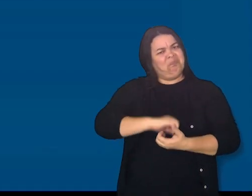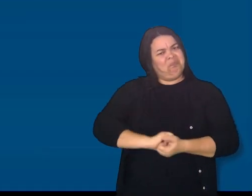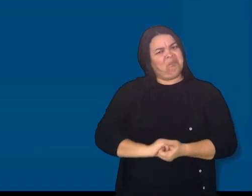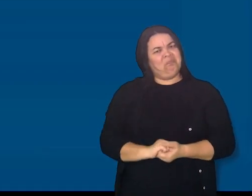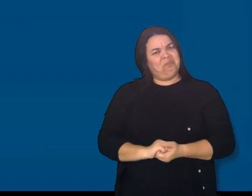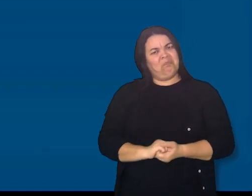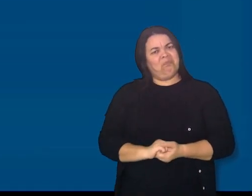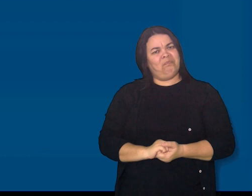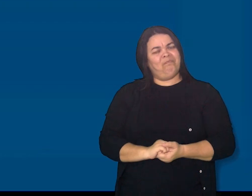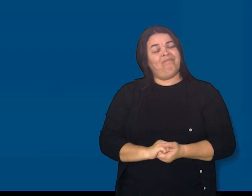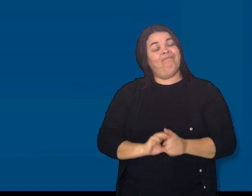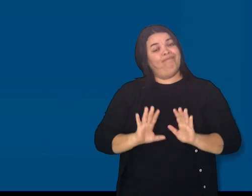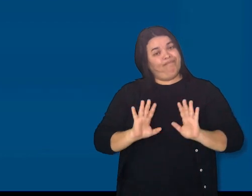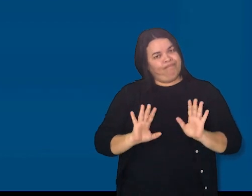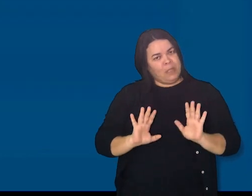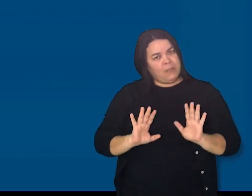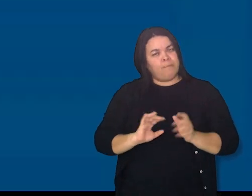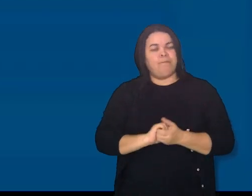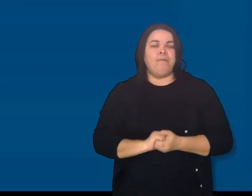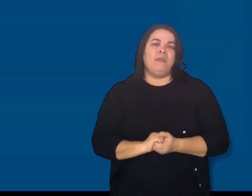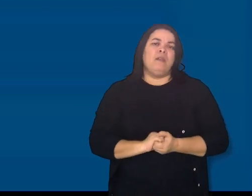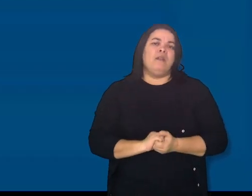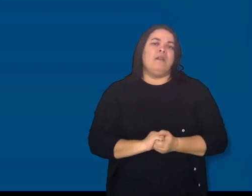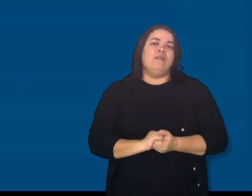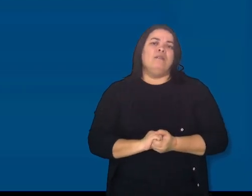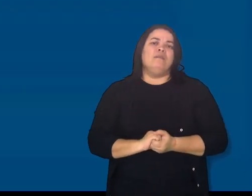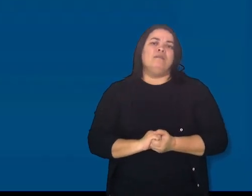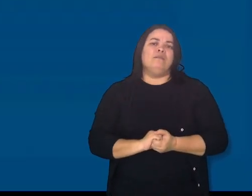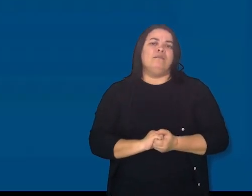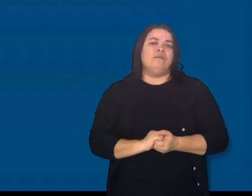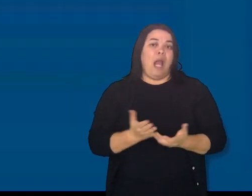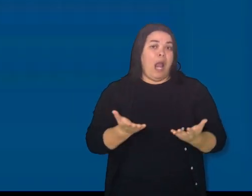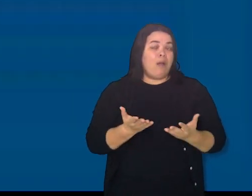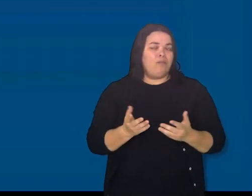É algo meio indigesto. Mas nós vamos